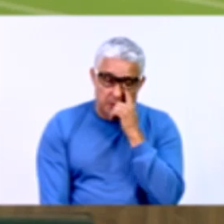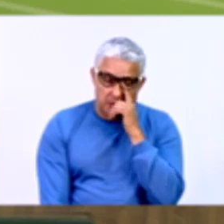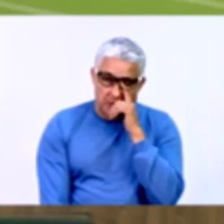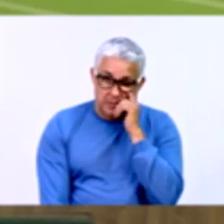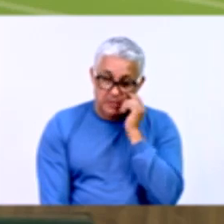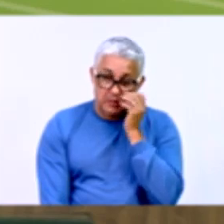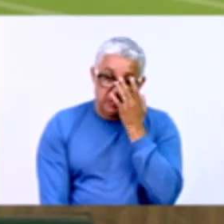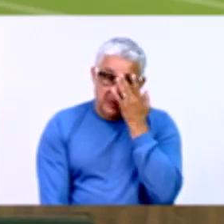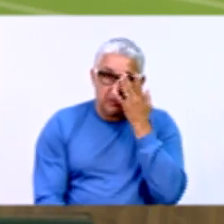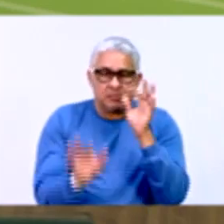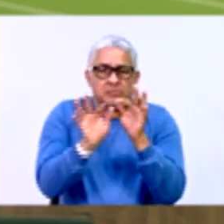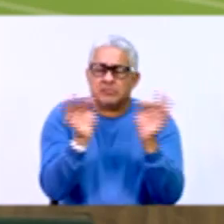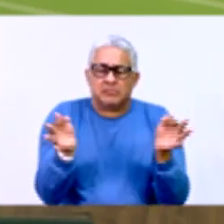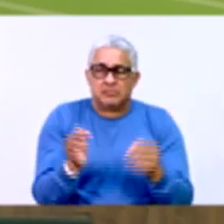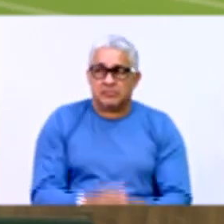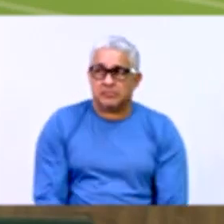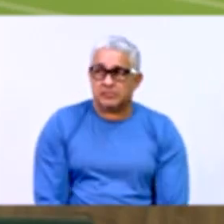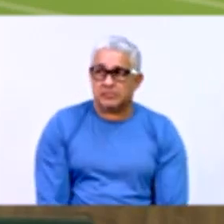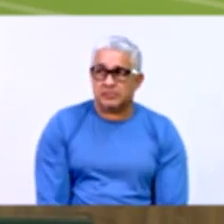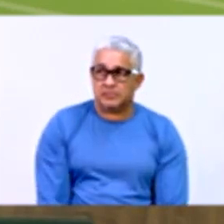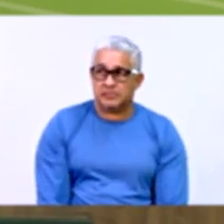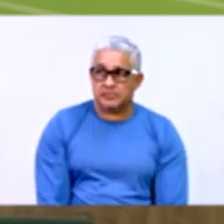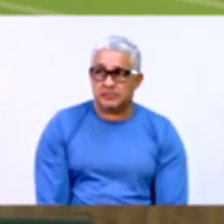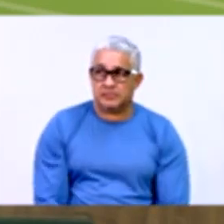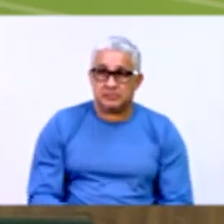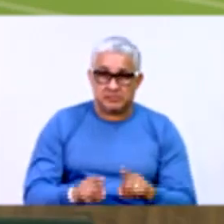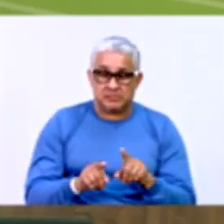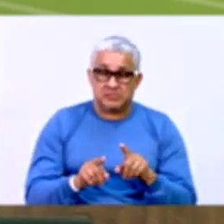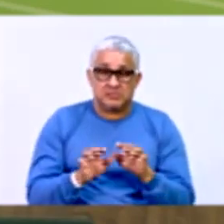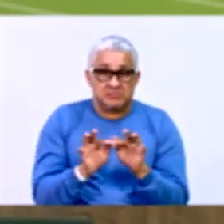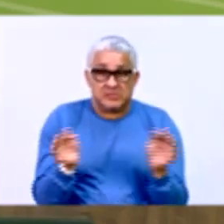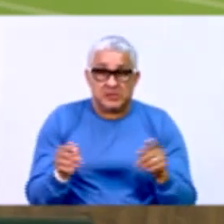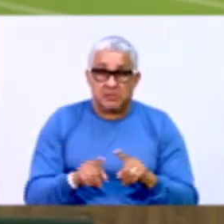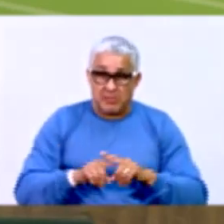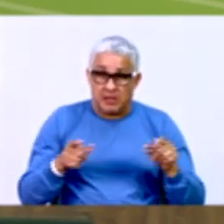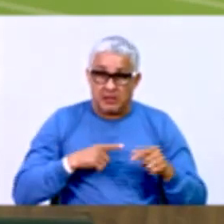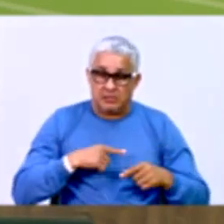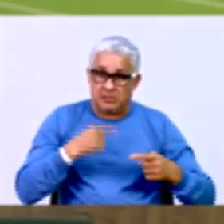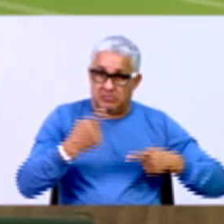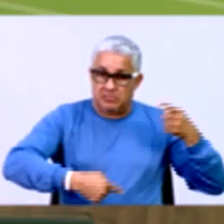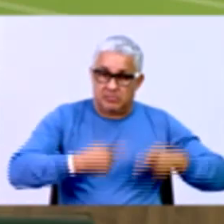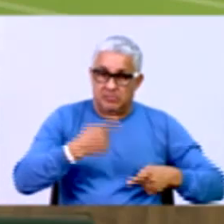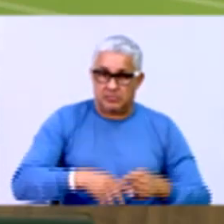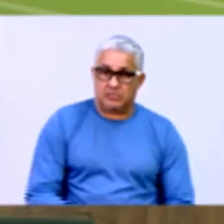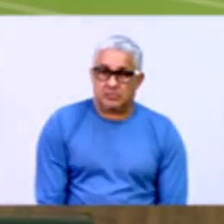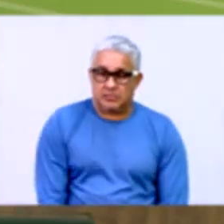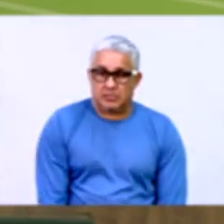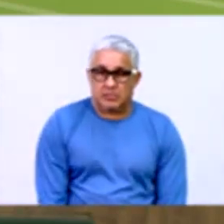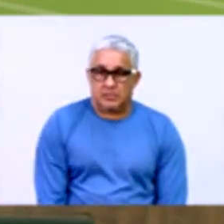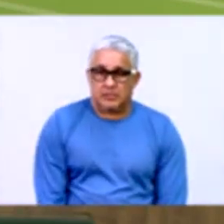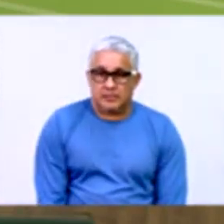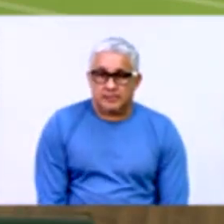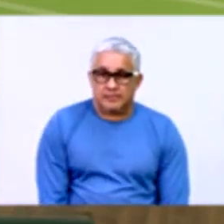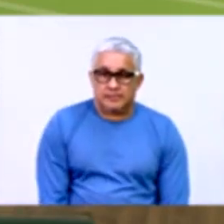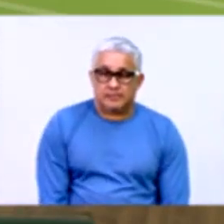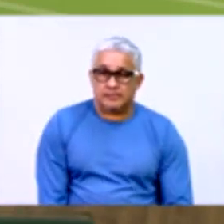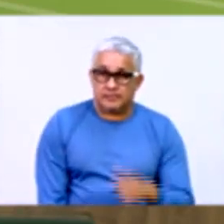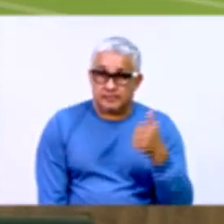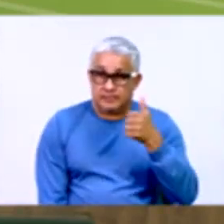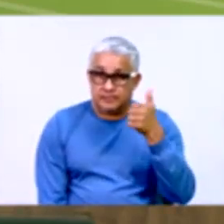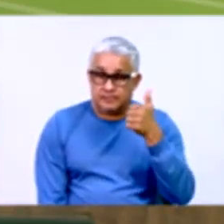questões bem simples, mas vamos lá. Né? Simples, mas que geram muita discussão, né, professor? Verdade. Vamos lá.